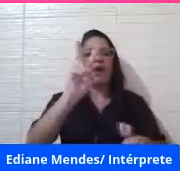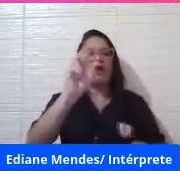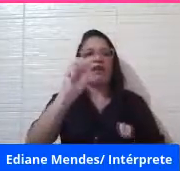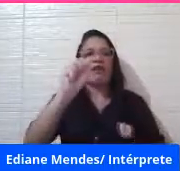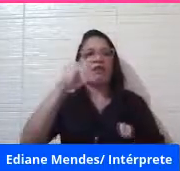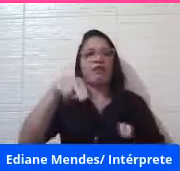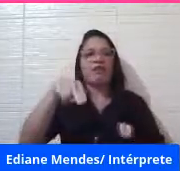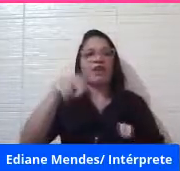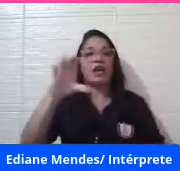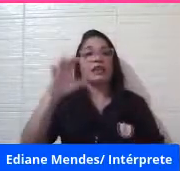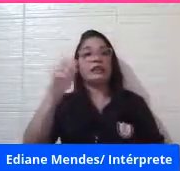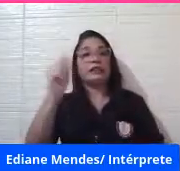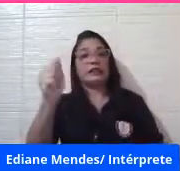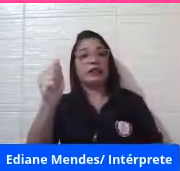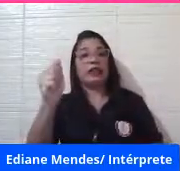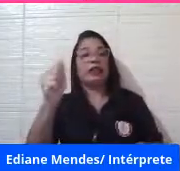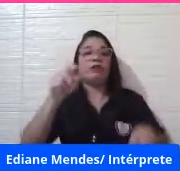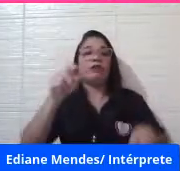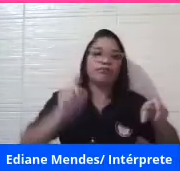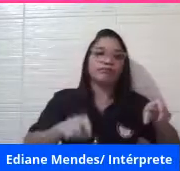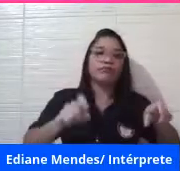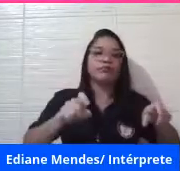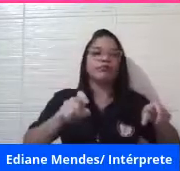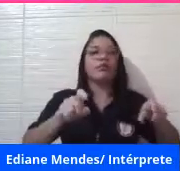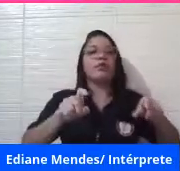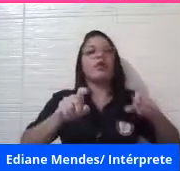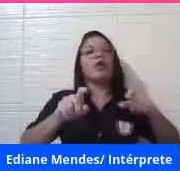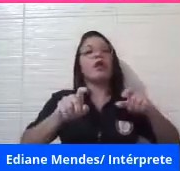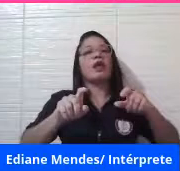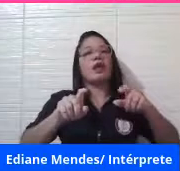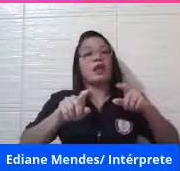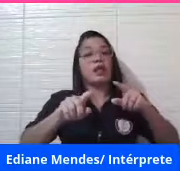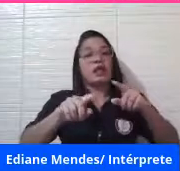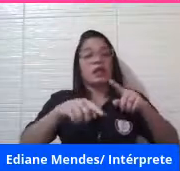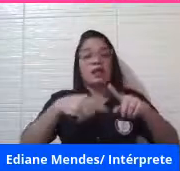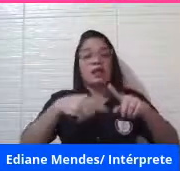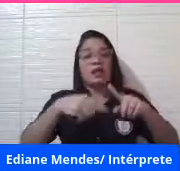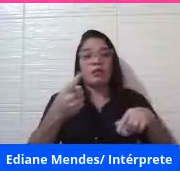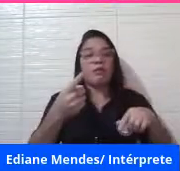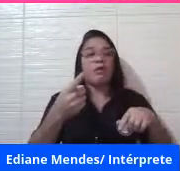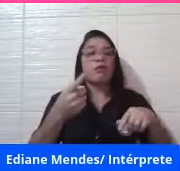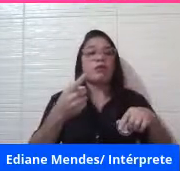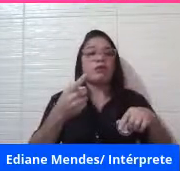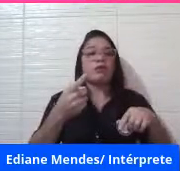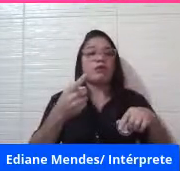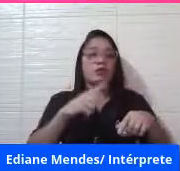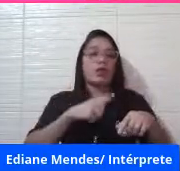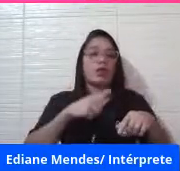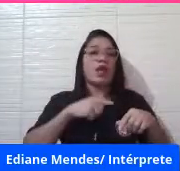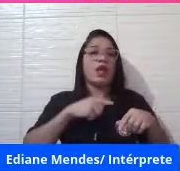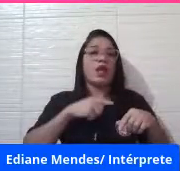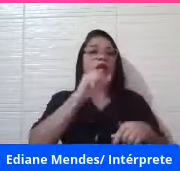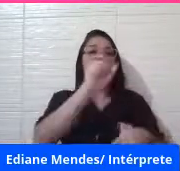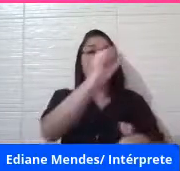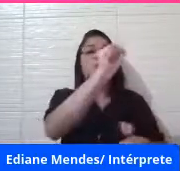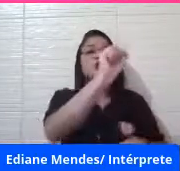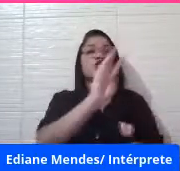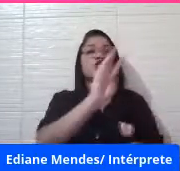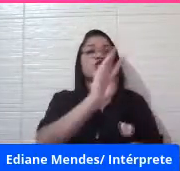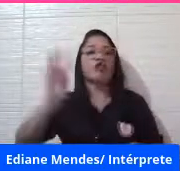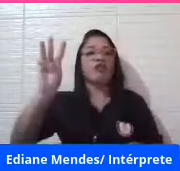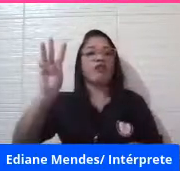software, né? E aí, depois você bota avançar, e aí o teu software vai estar